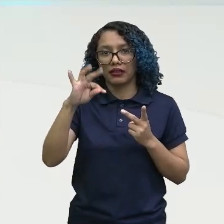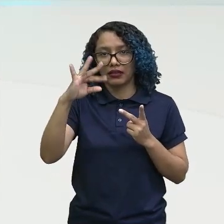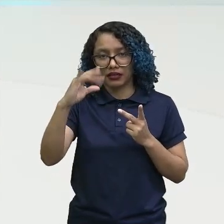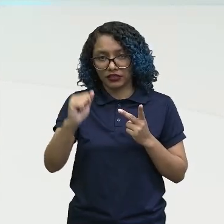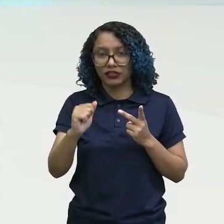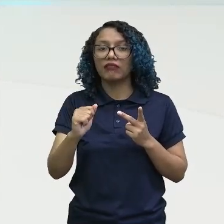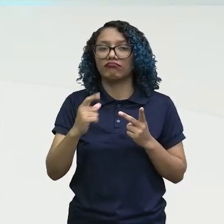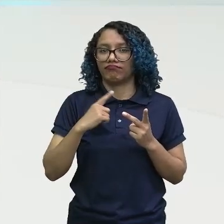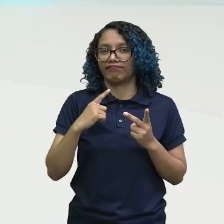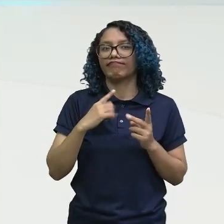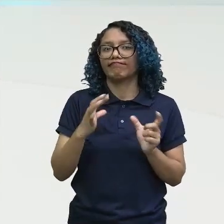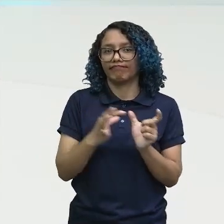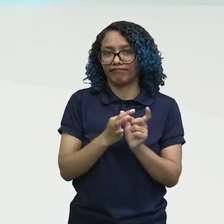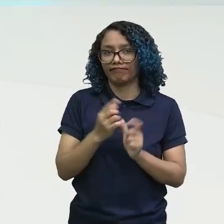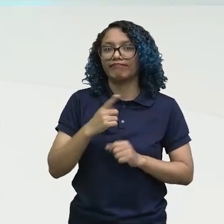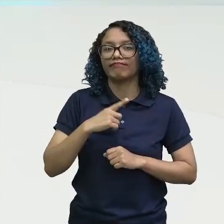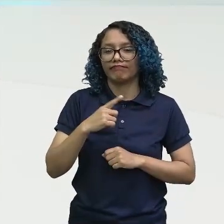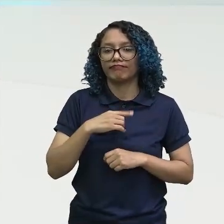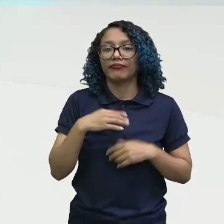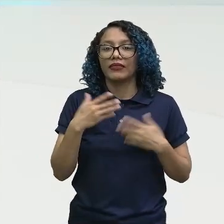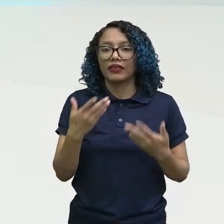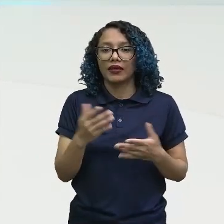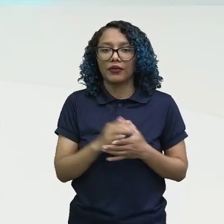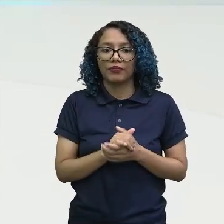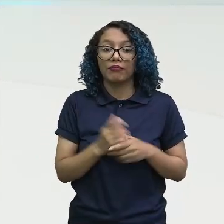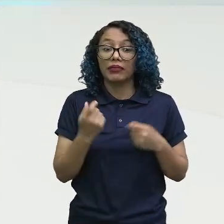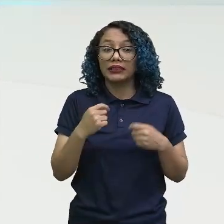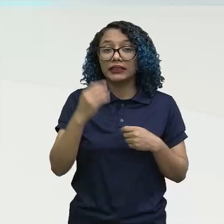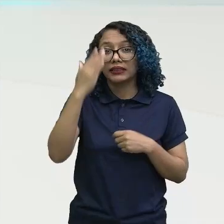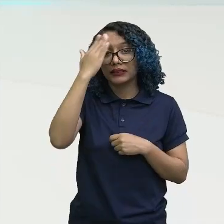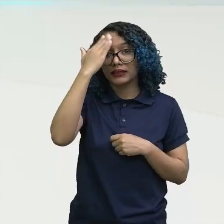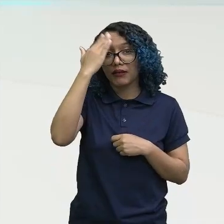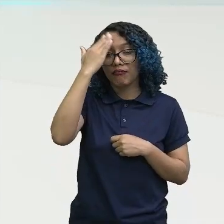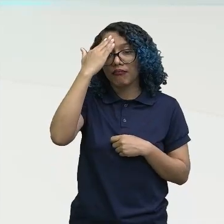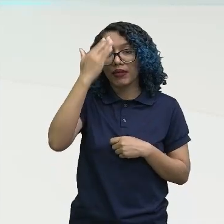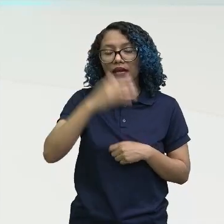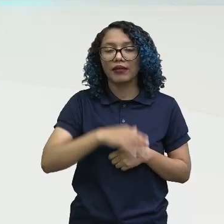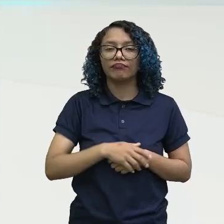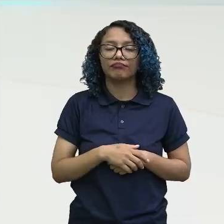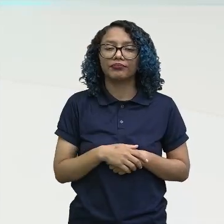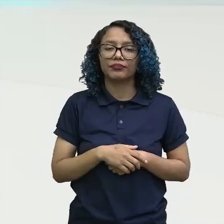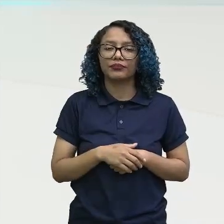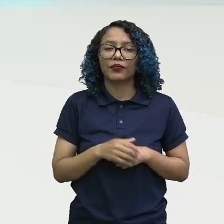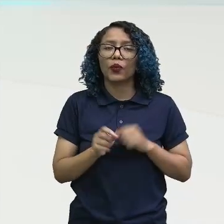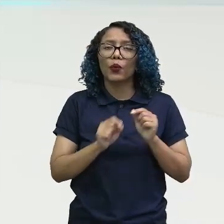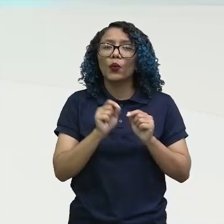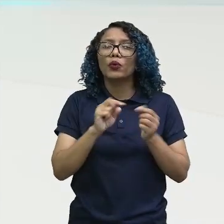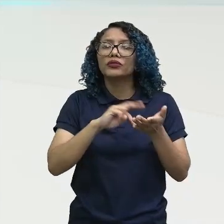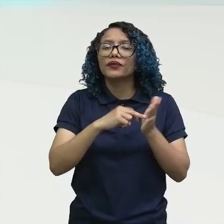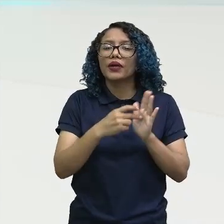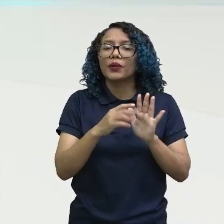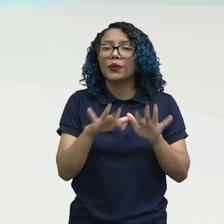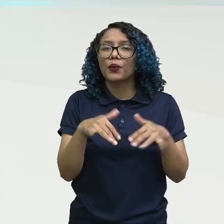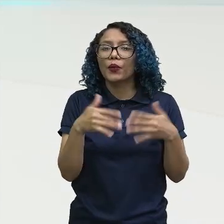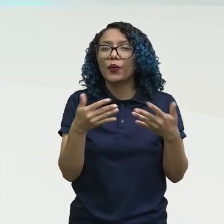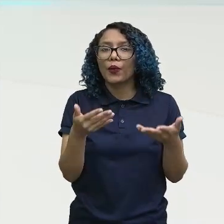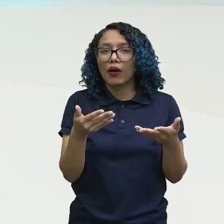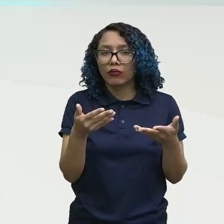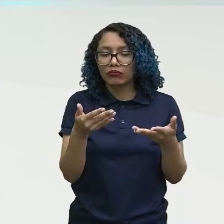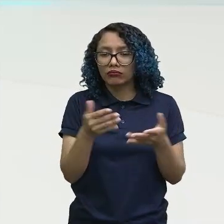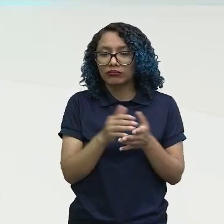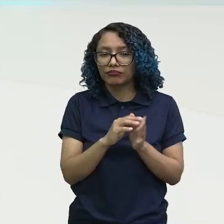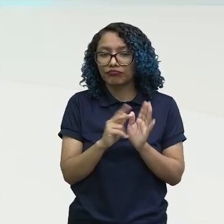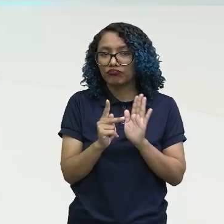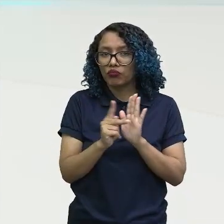estar presente lá uma conjunção. E aí, você precisa saber e identificar qual é o sentido que aquela